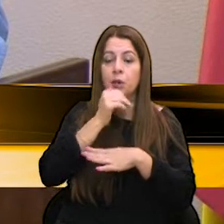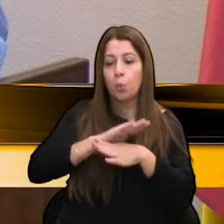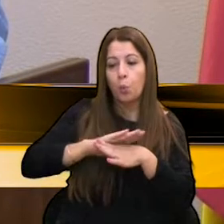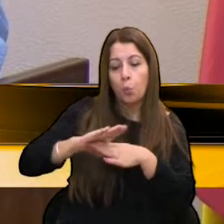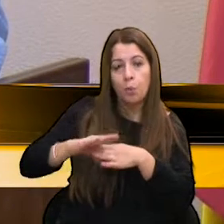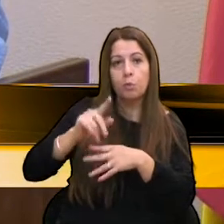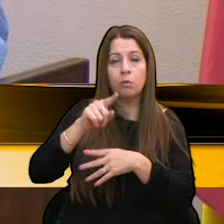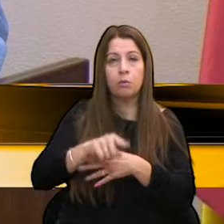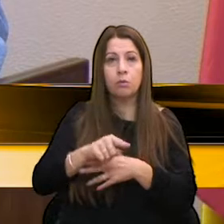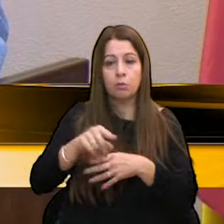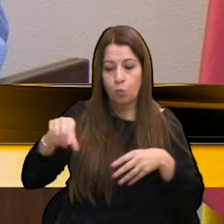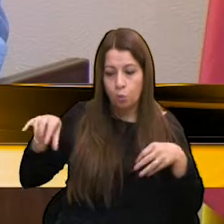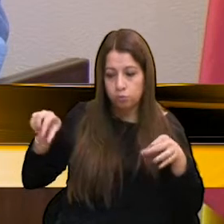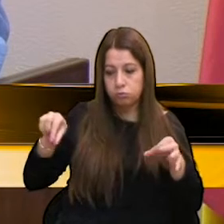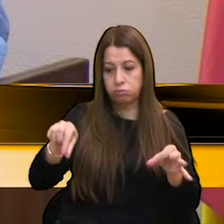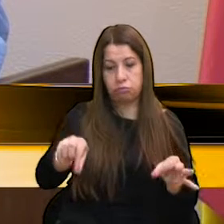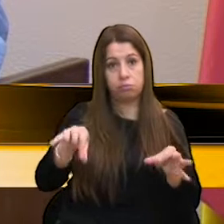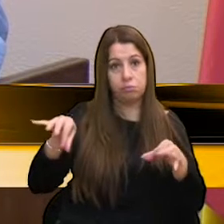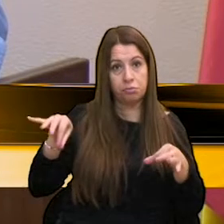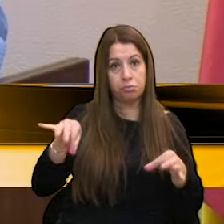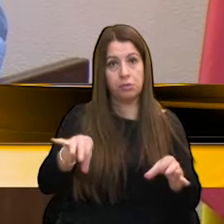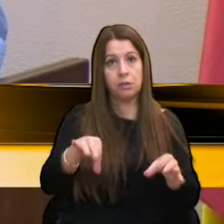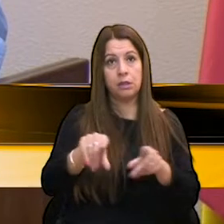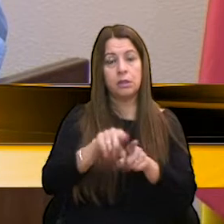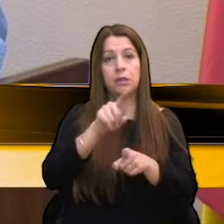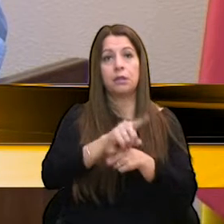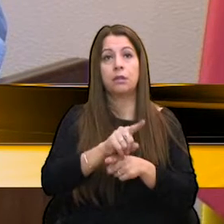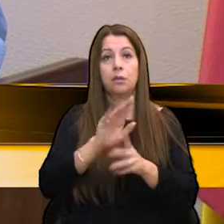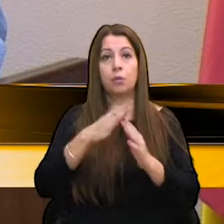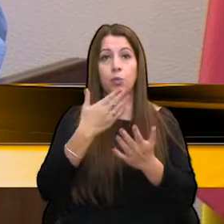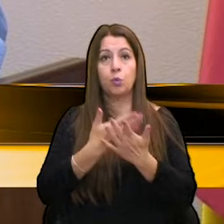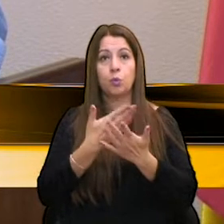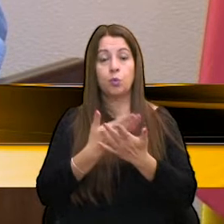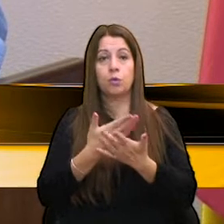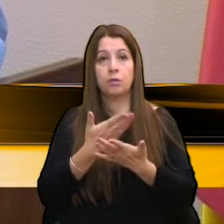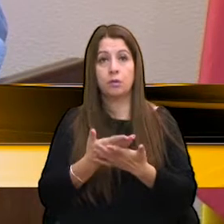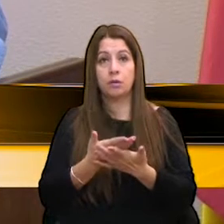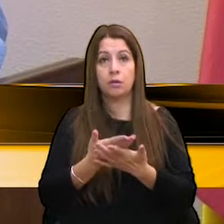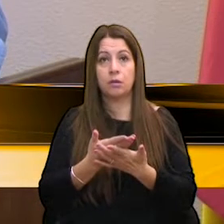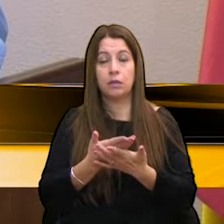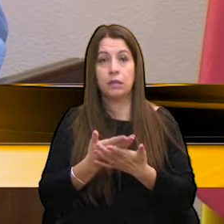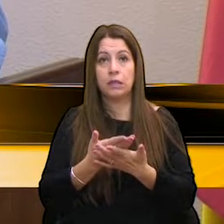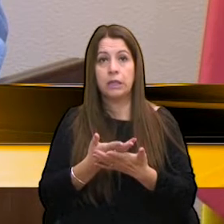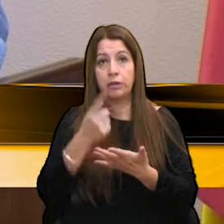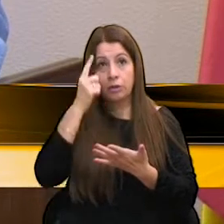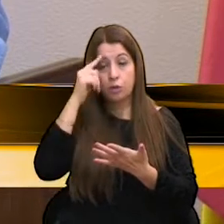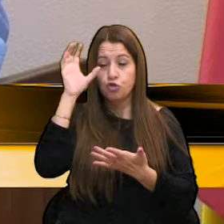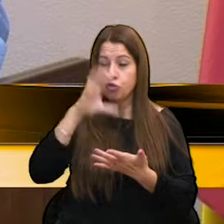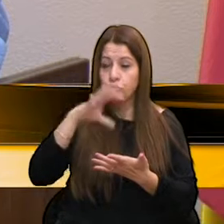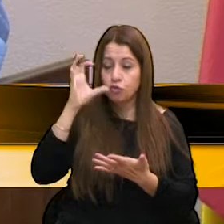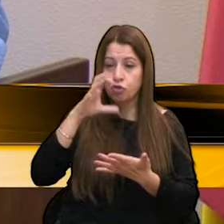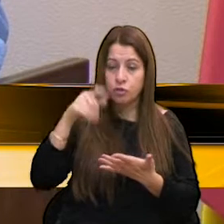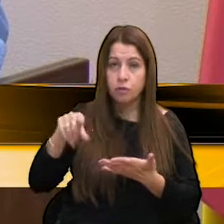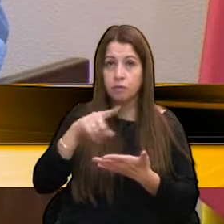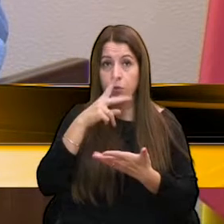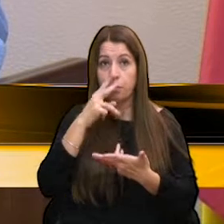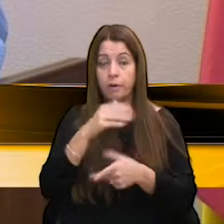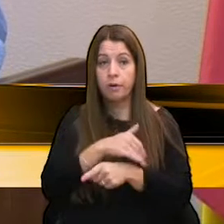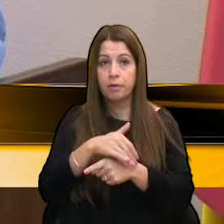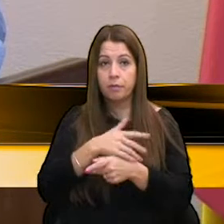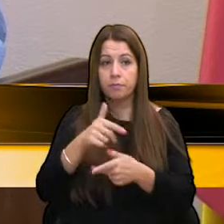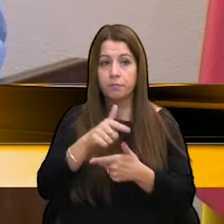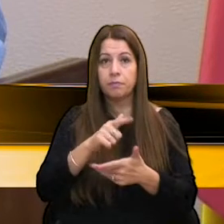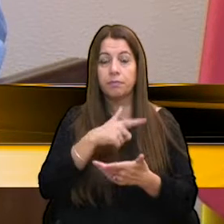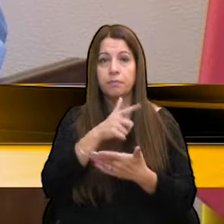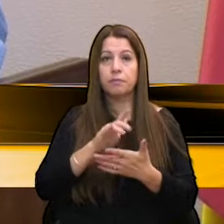polida, com corrimão, e o colégio chovendo como se fosse na rua. Então, não consigo